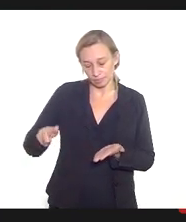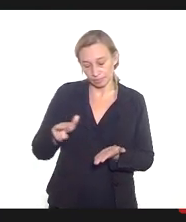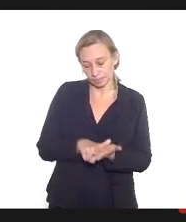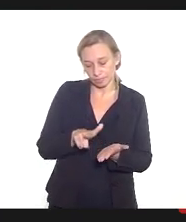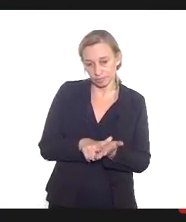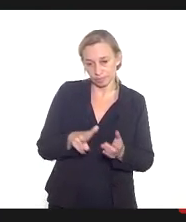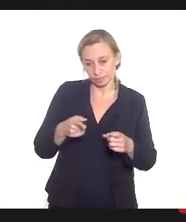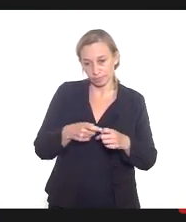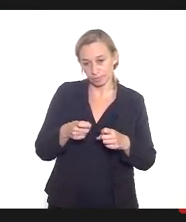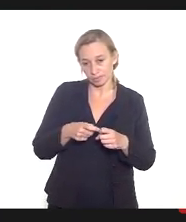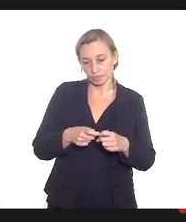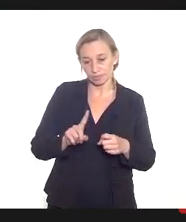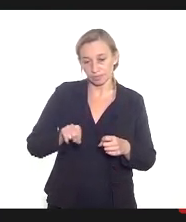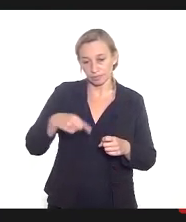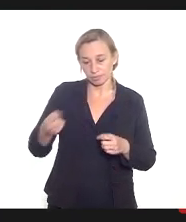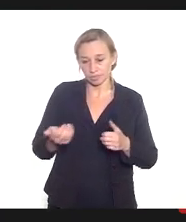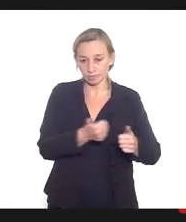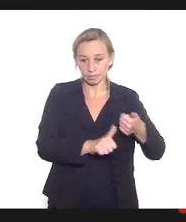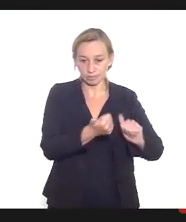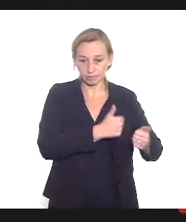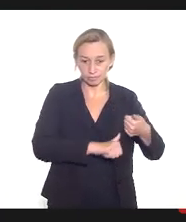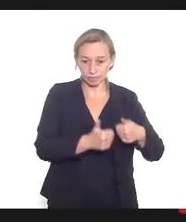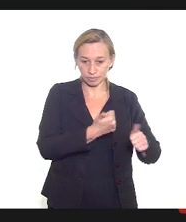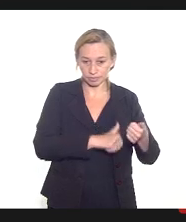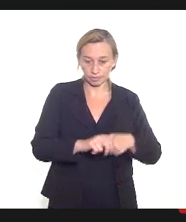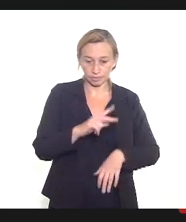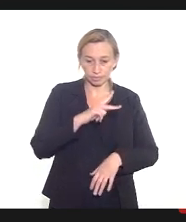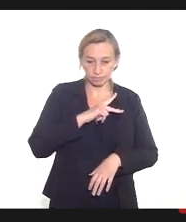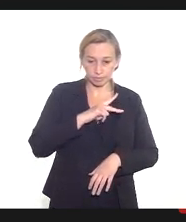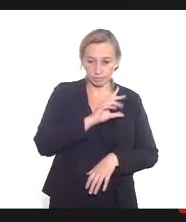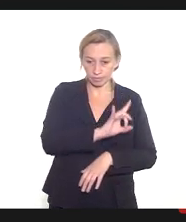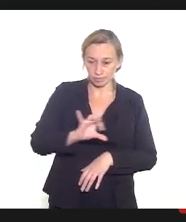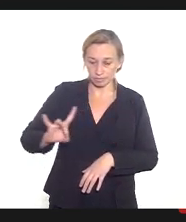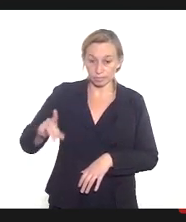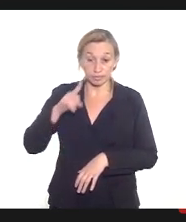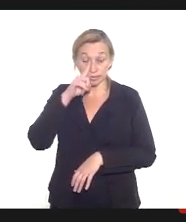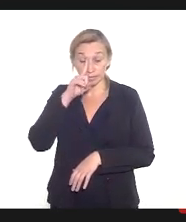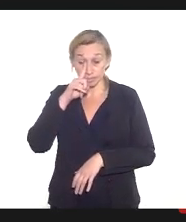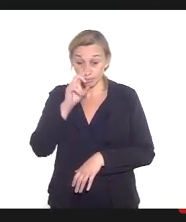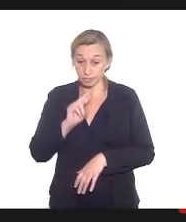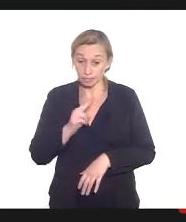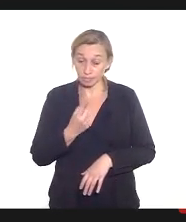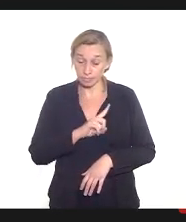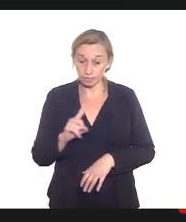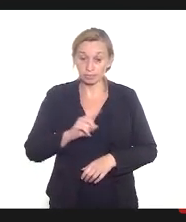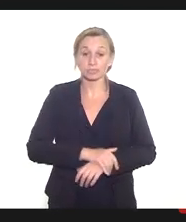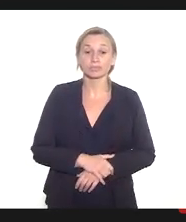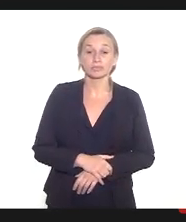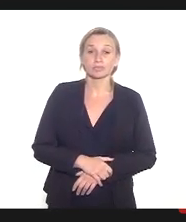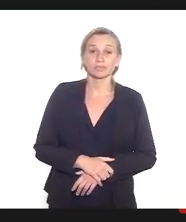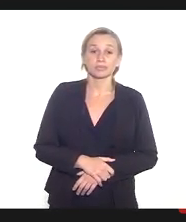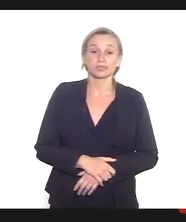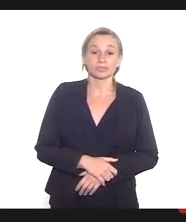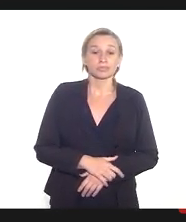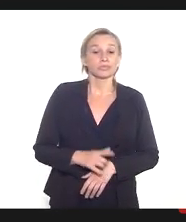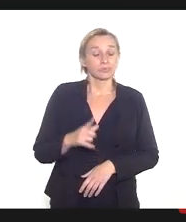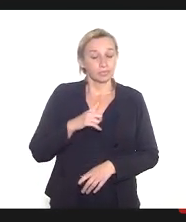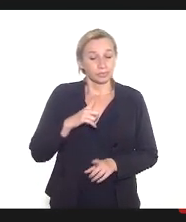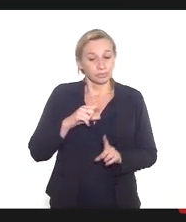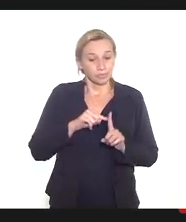após avaliação individualizada de risco benefício Isso é o que a gente tem a